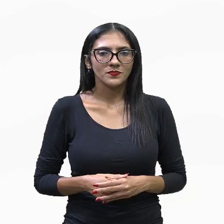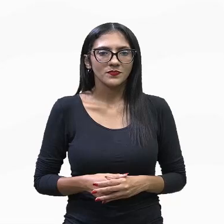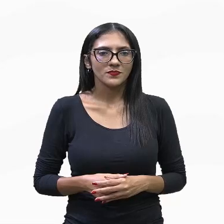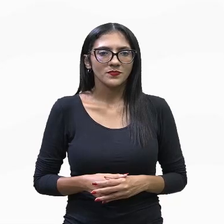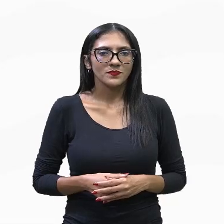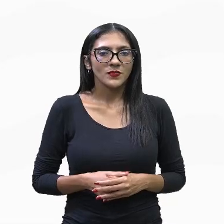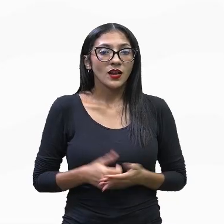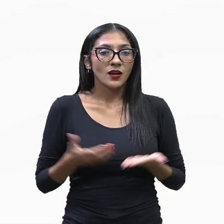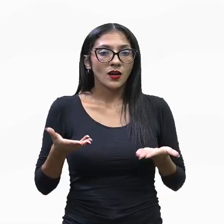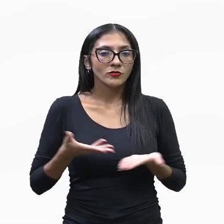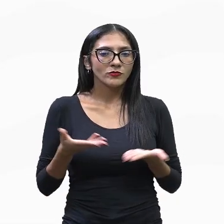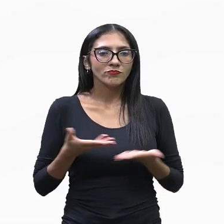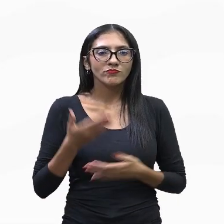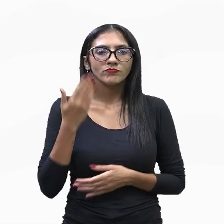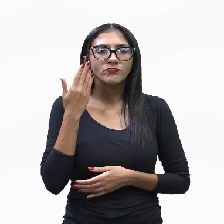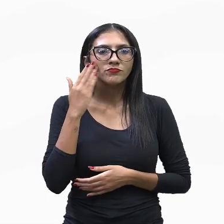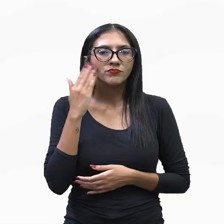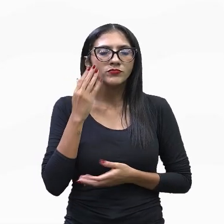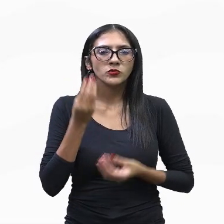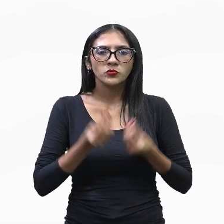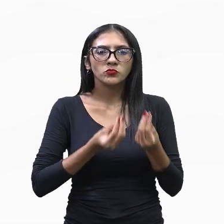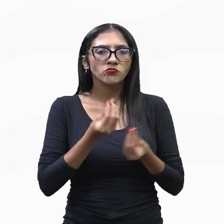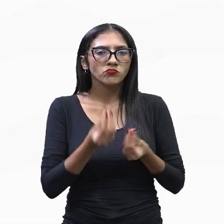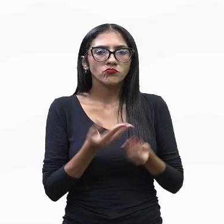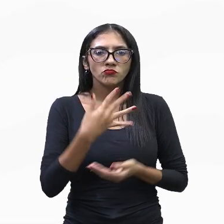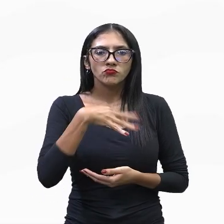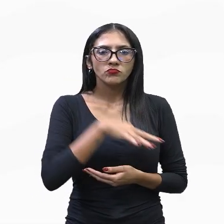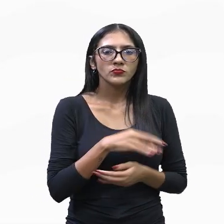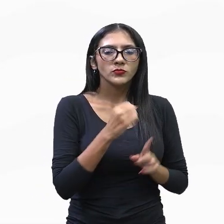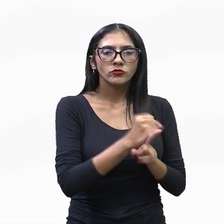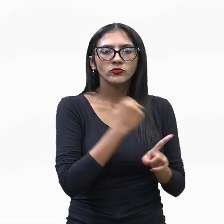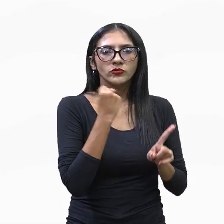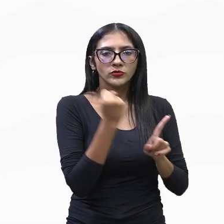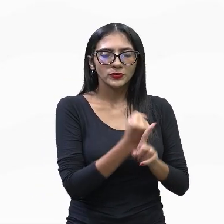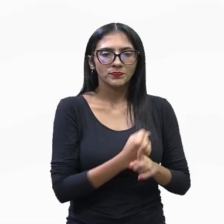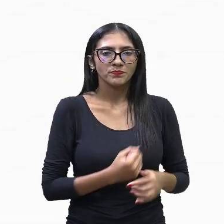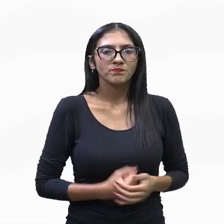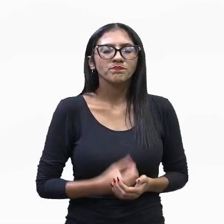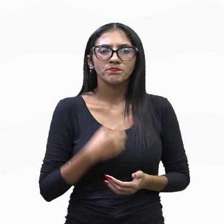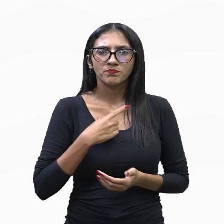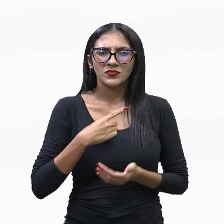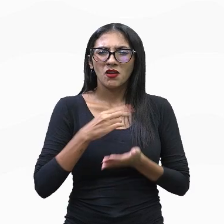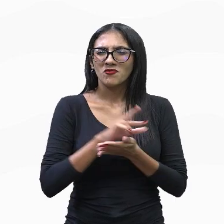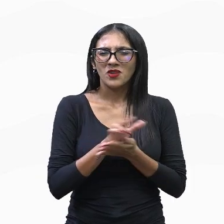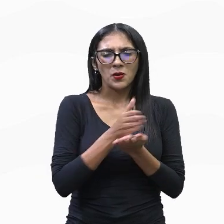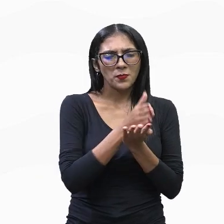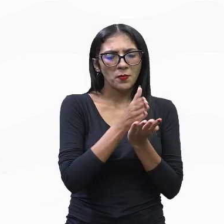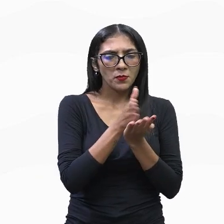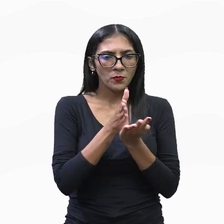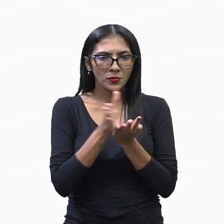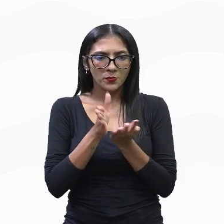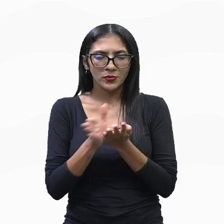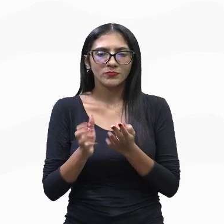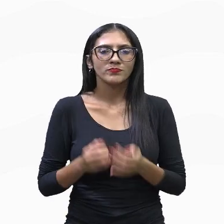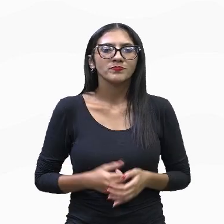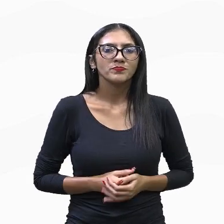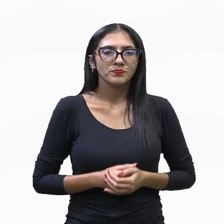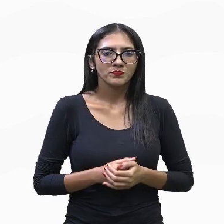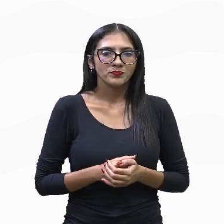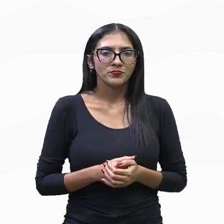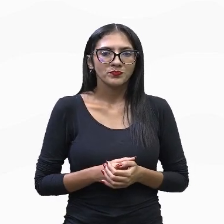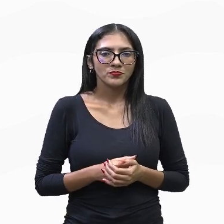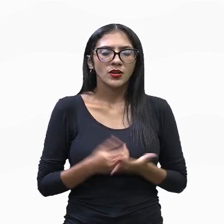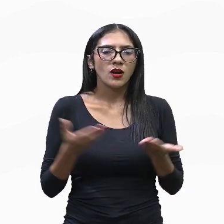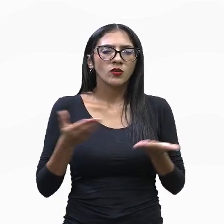Vamos entender agora os ramos do direito público, né? Ele tem várias ramificações. Nós vamos dar uma entrada